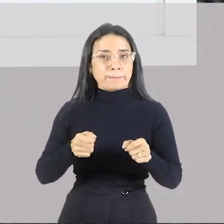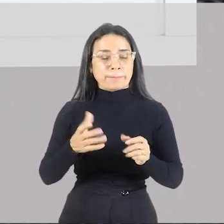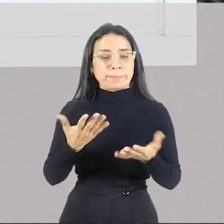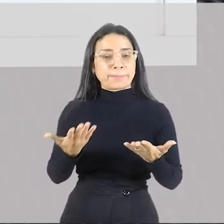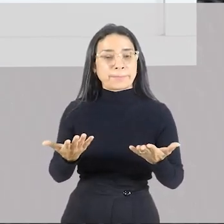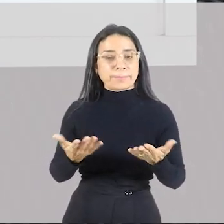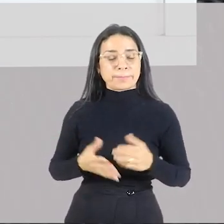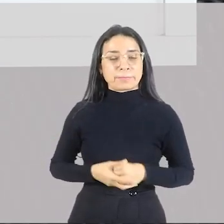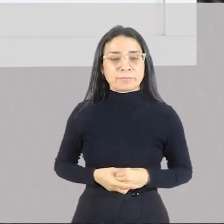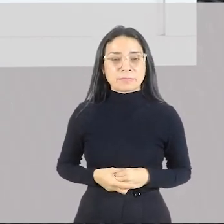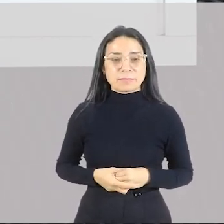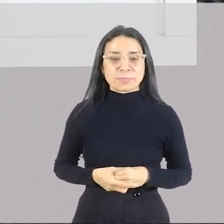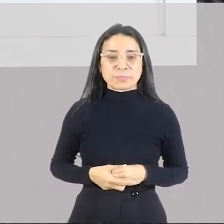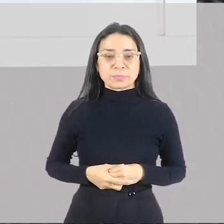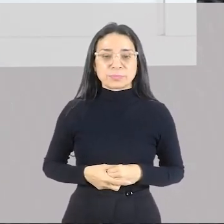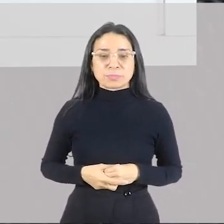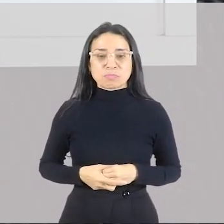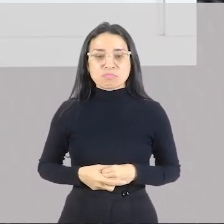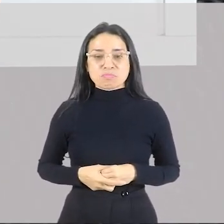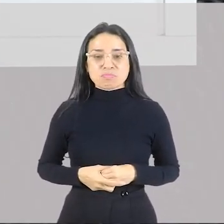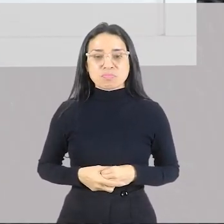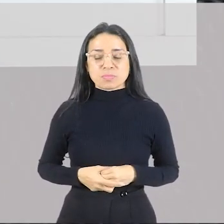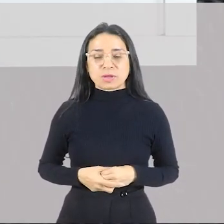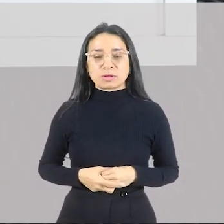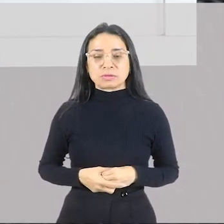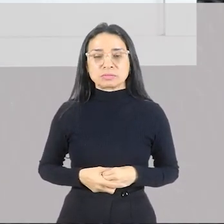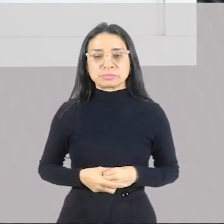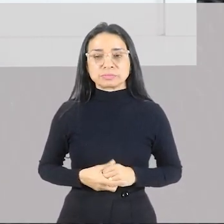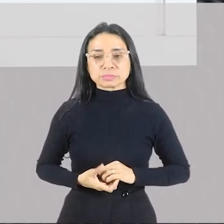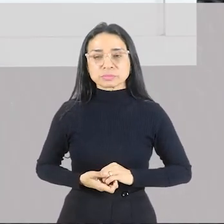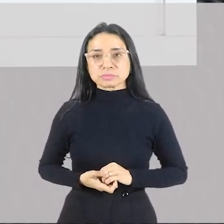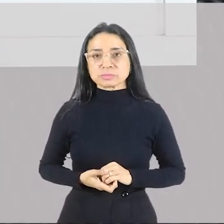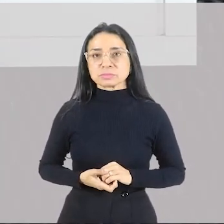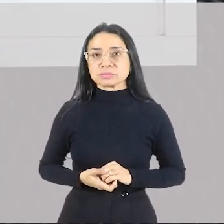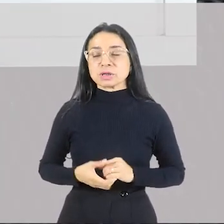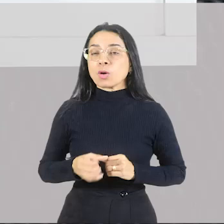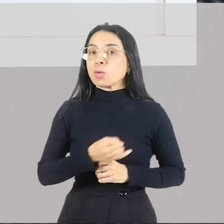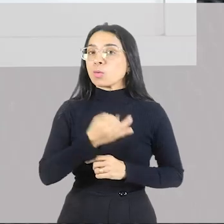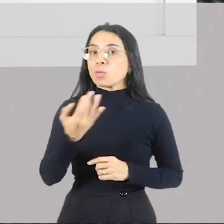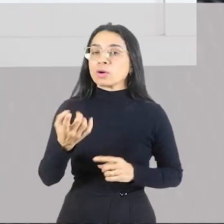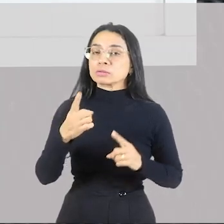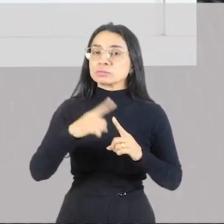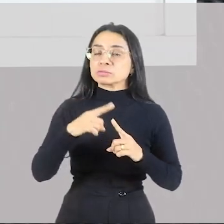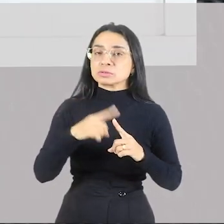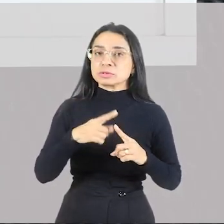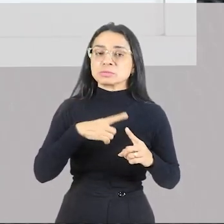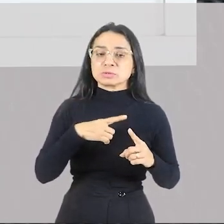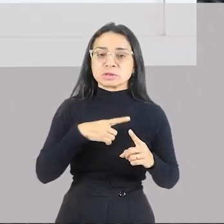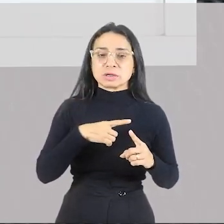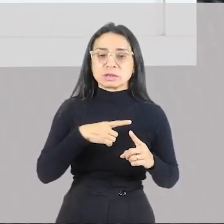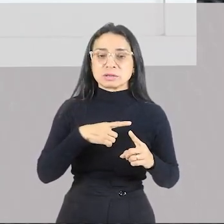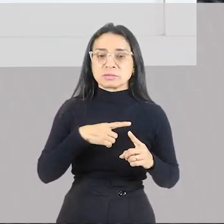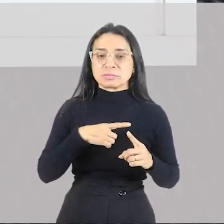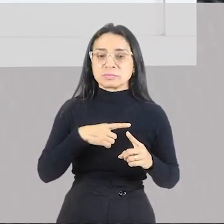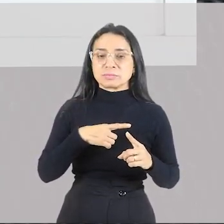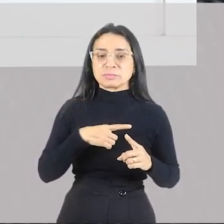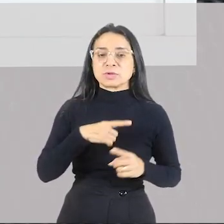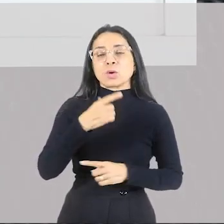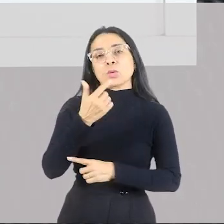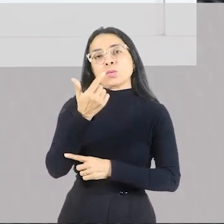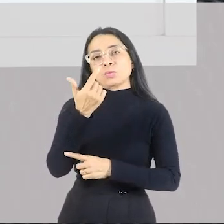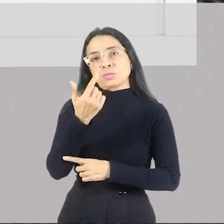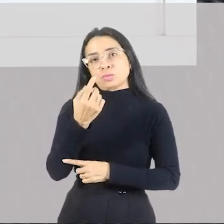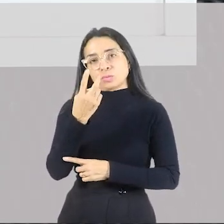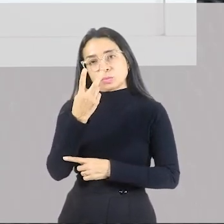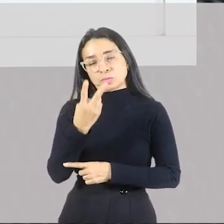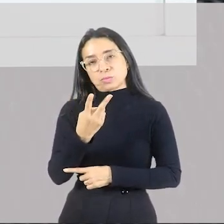isso? Beleza. Quantas plantas eu tenho? Quantos tipos de planta? Eu tenho 2. Então, 2